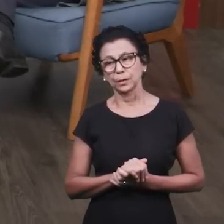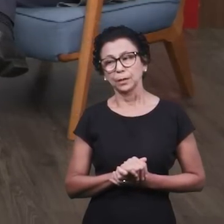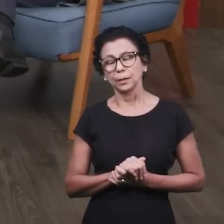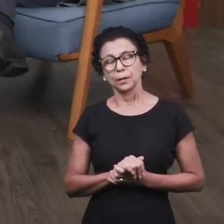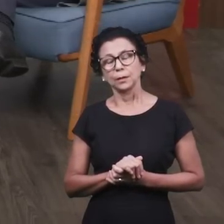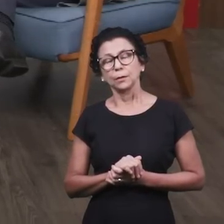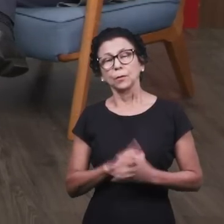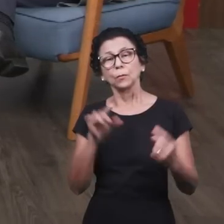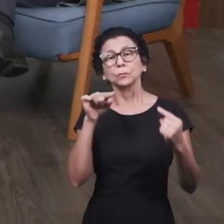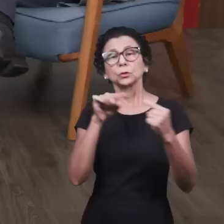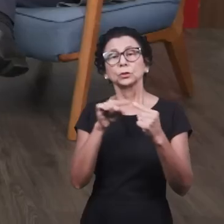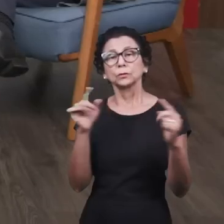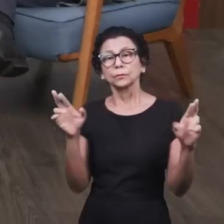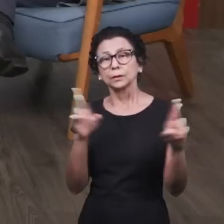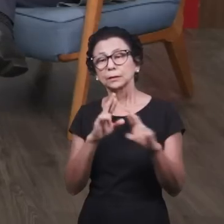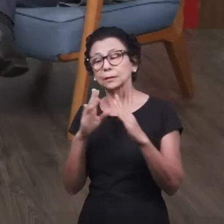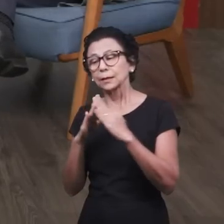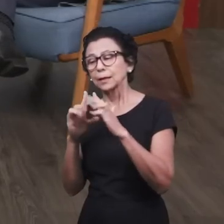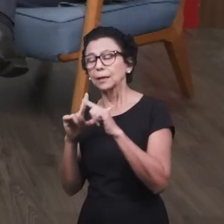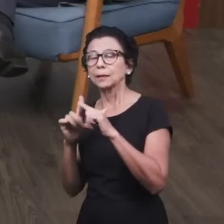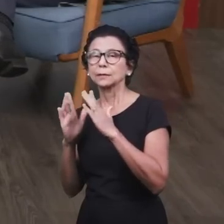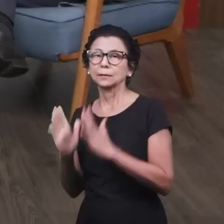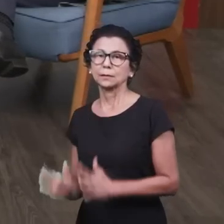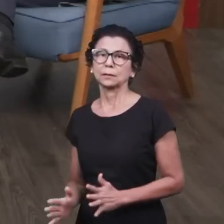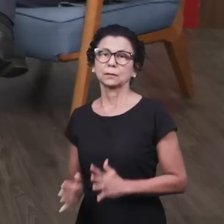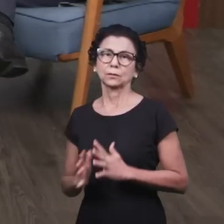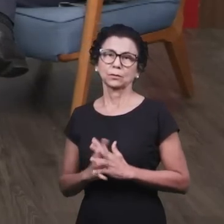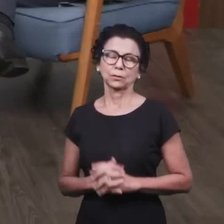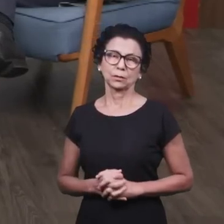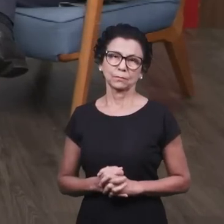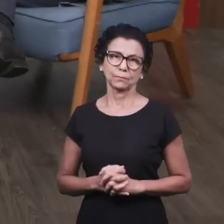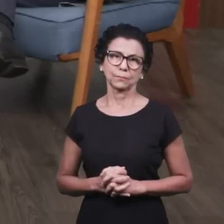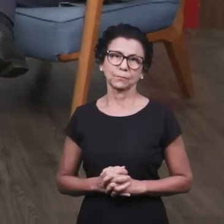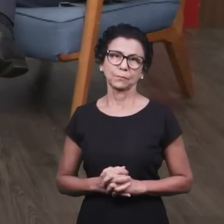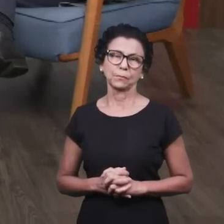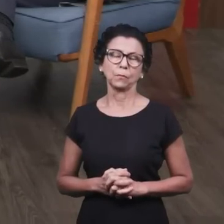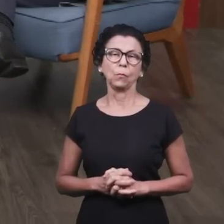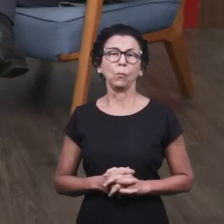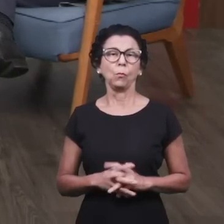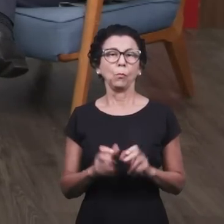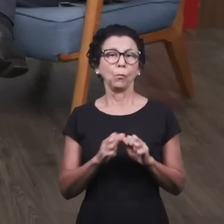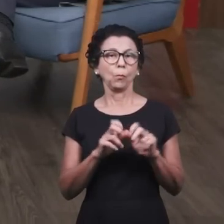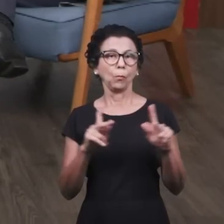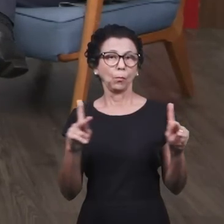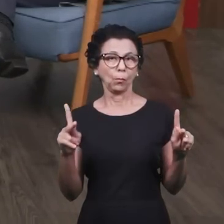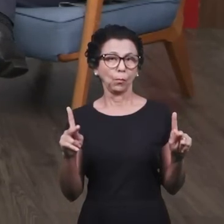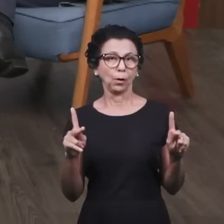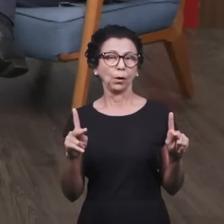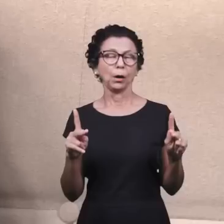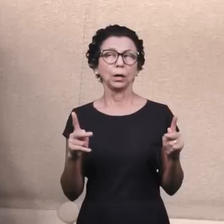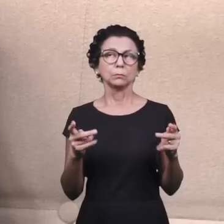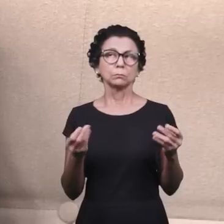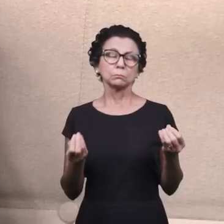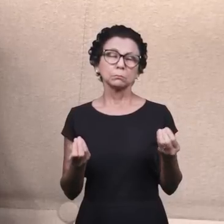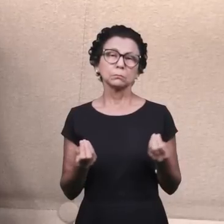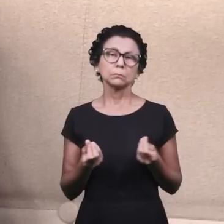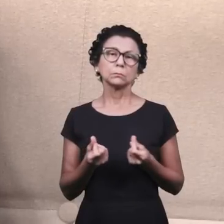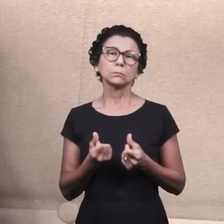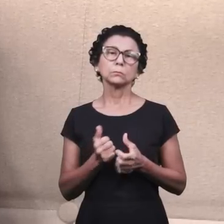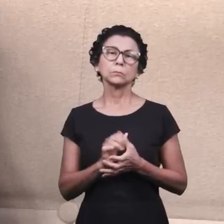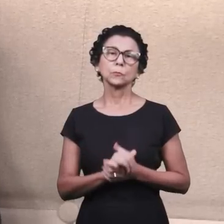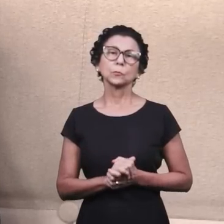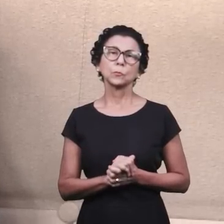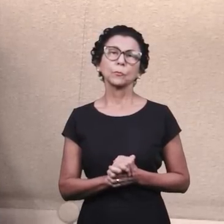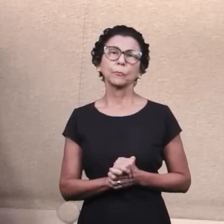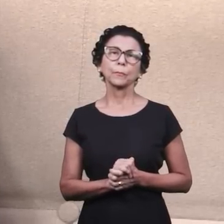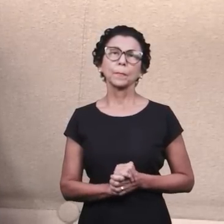igreja? Que objetivo é esse que nós podemos alcançar? O livro de Apocalipse, ele é